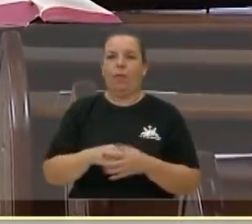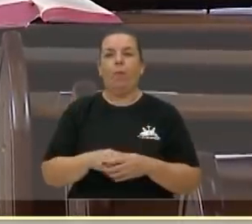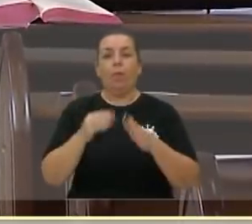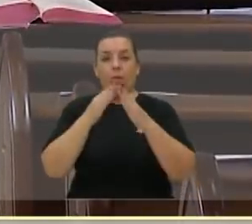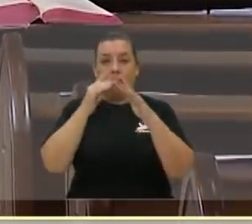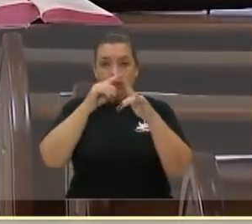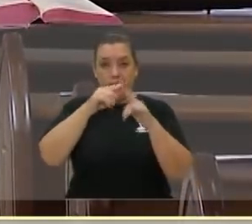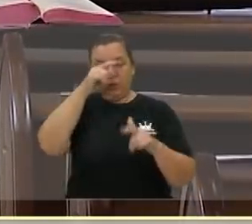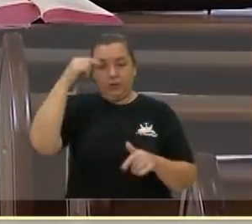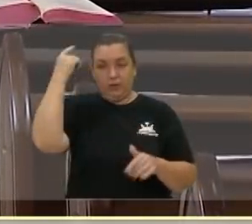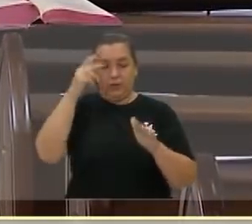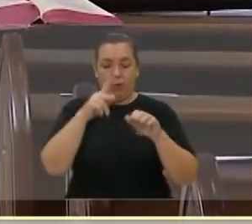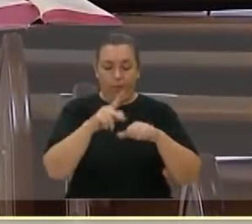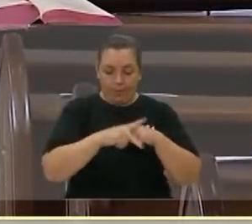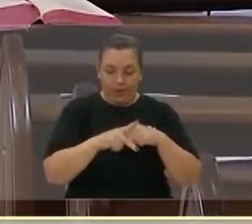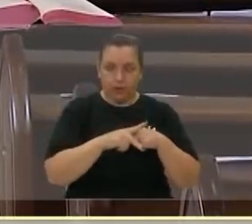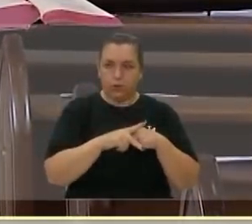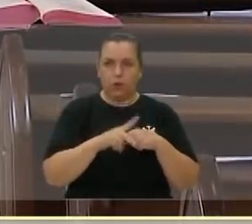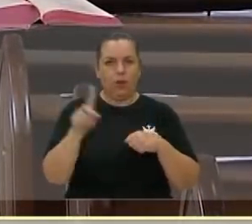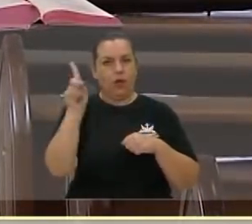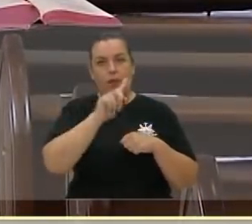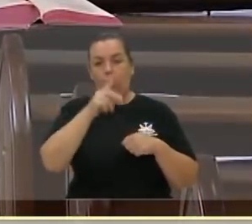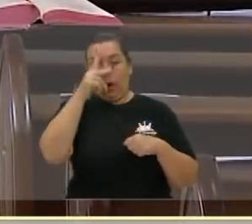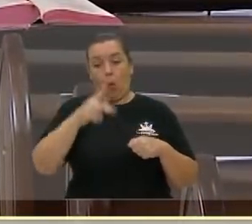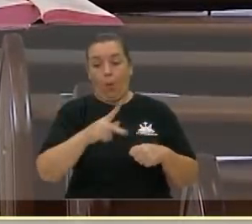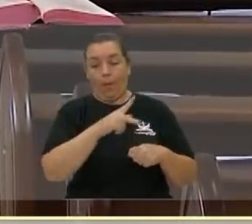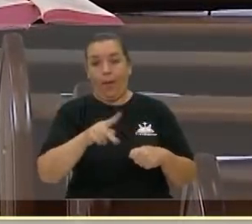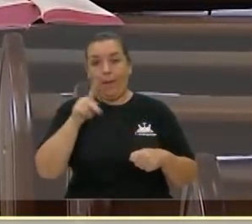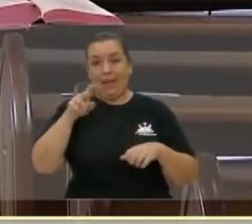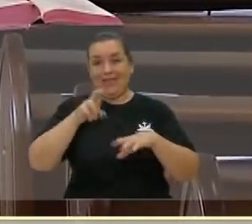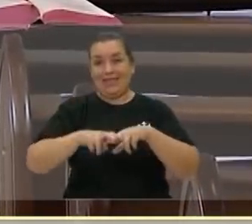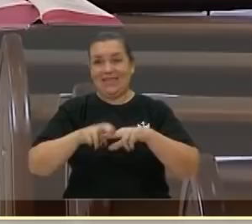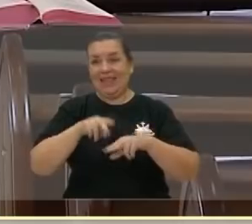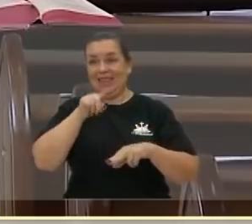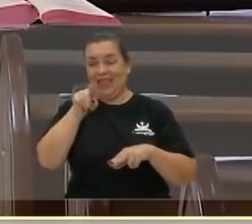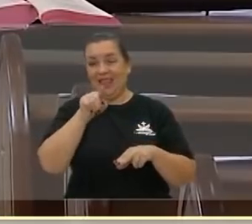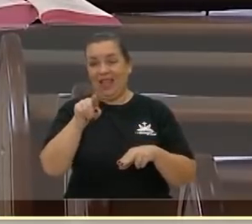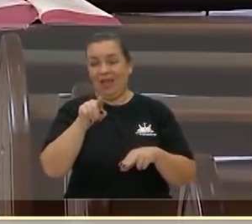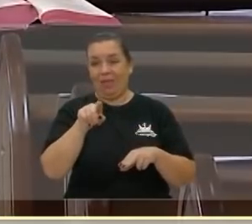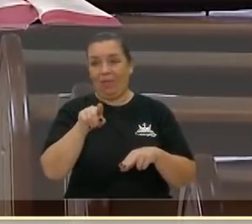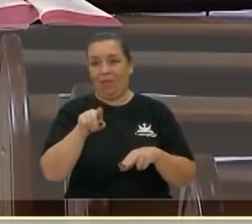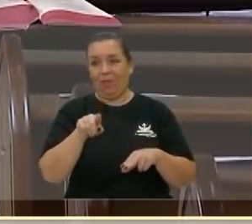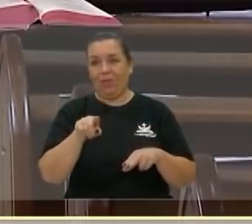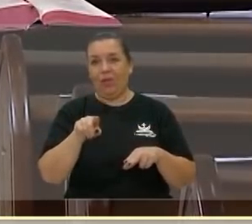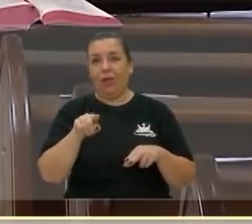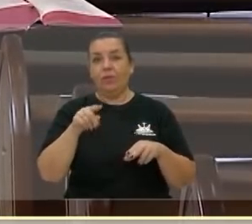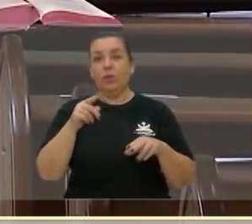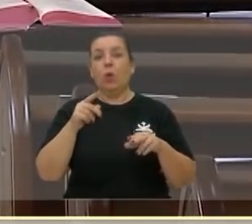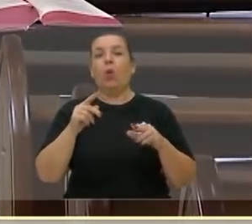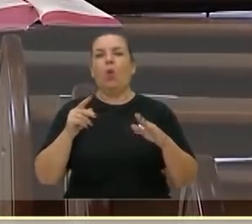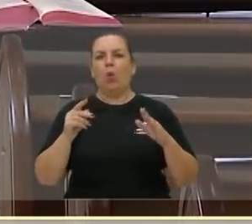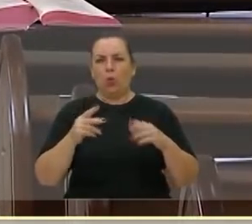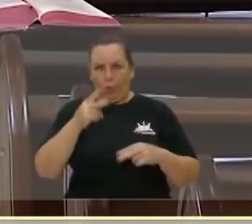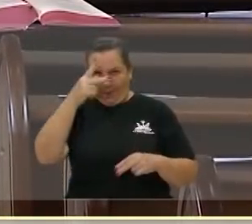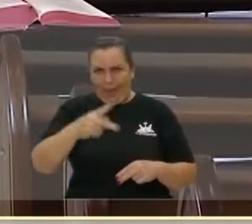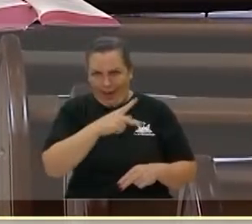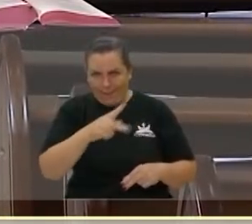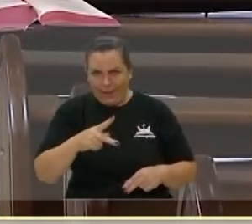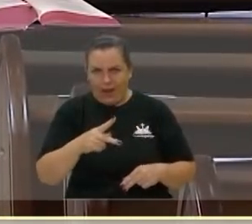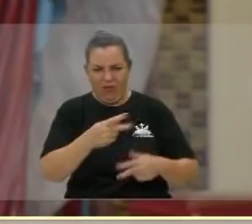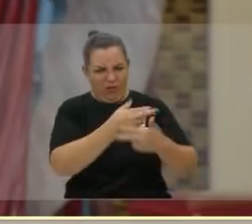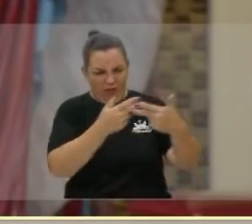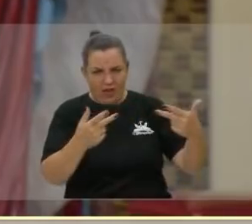Pedro, não é o Papa que senta no trono, os papas sustentam o trono